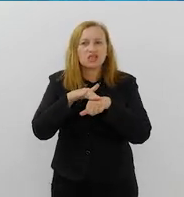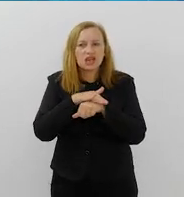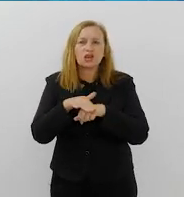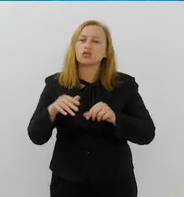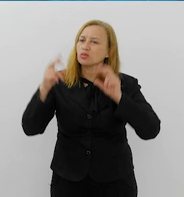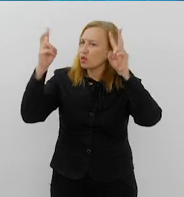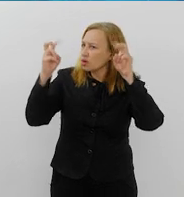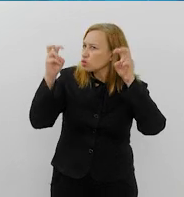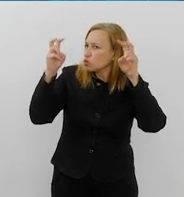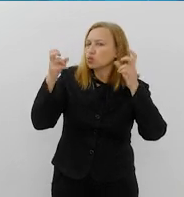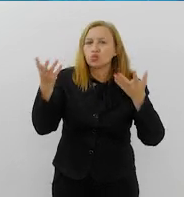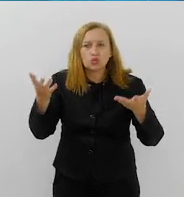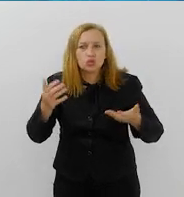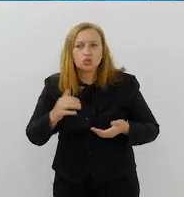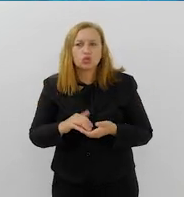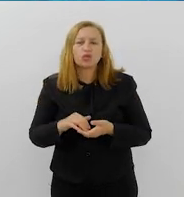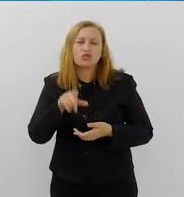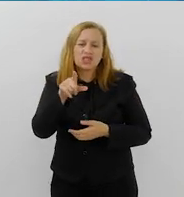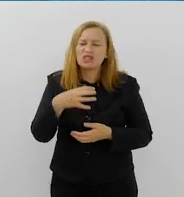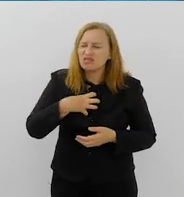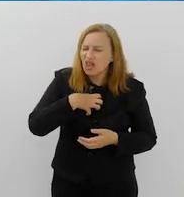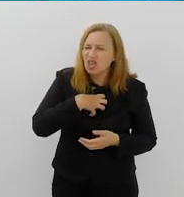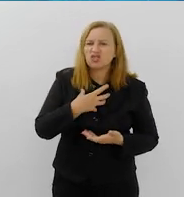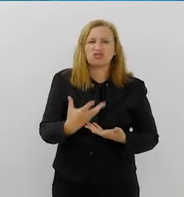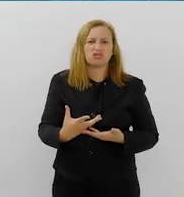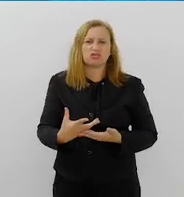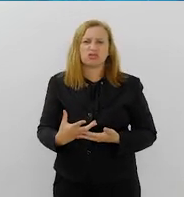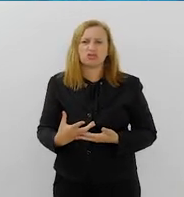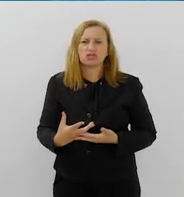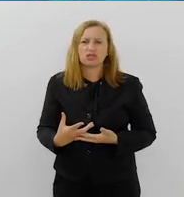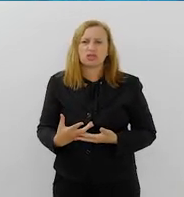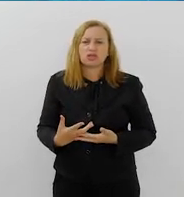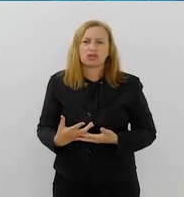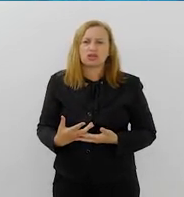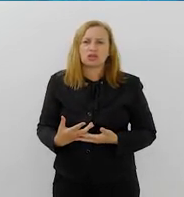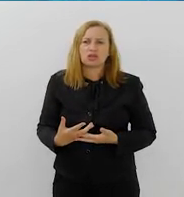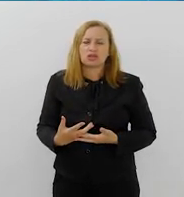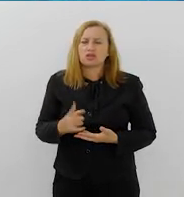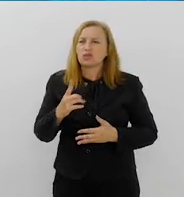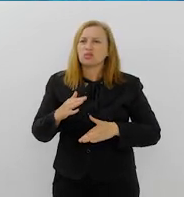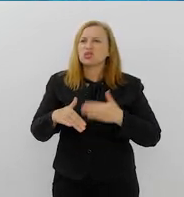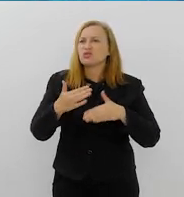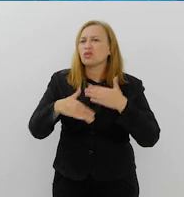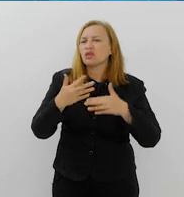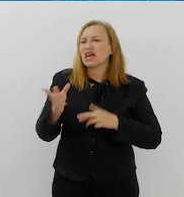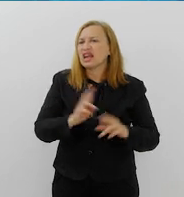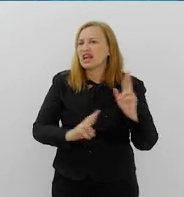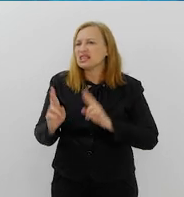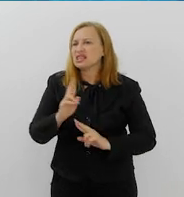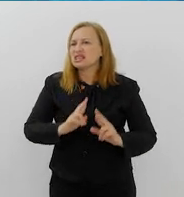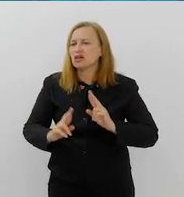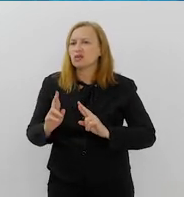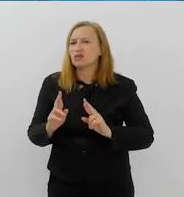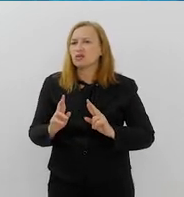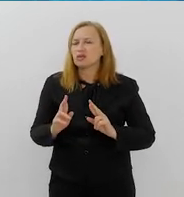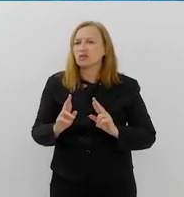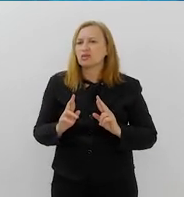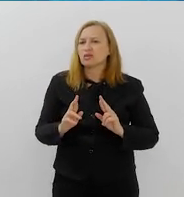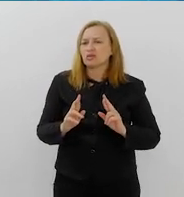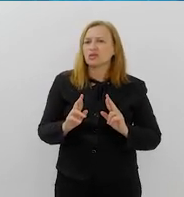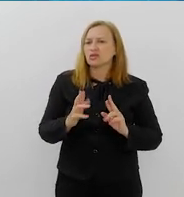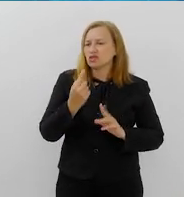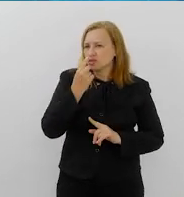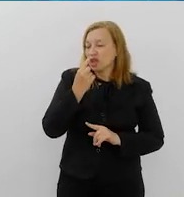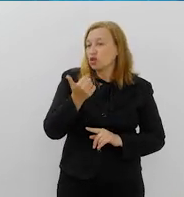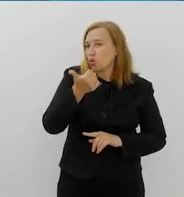você conversar sobre, né, o que você está sentindo. Não vamos desenvolver relação de intimidade com